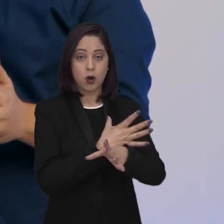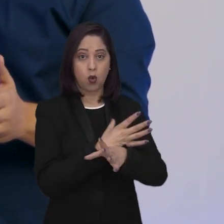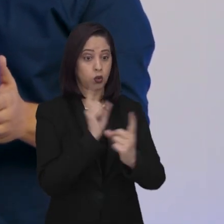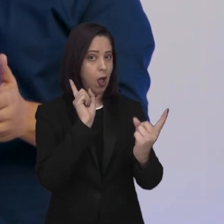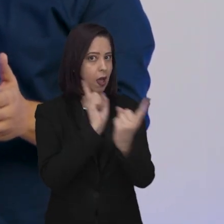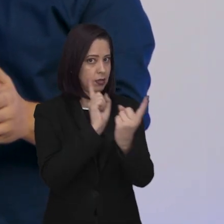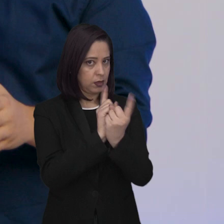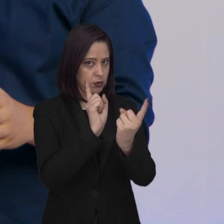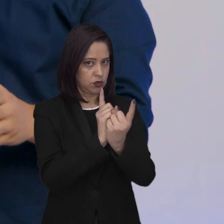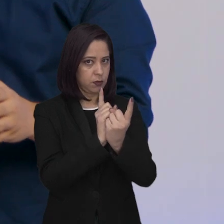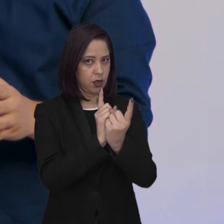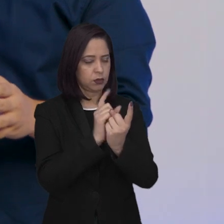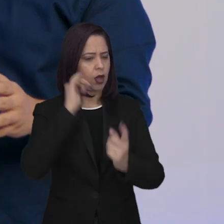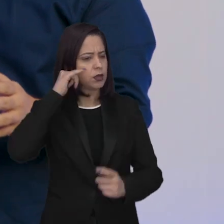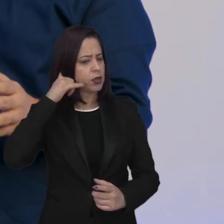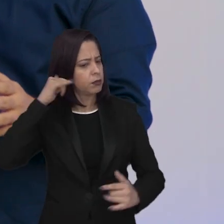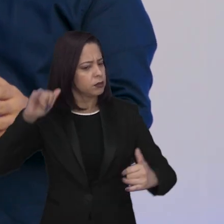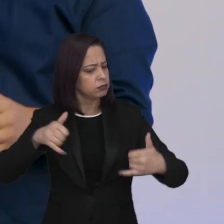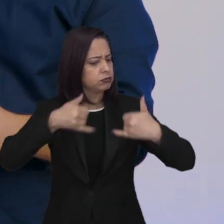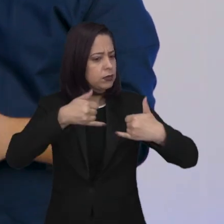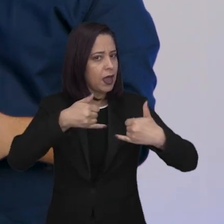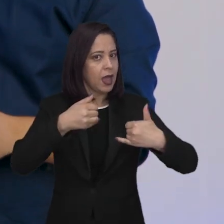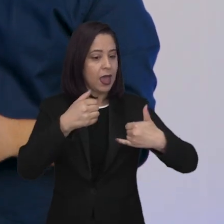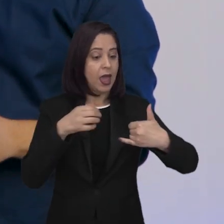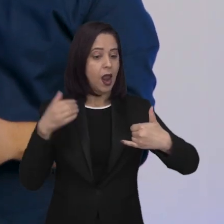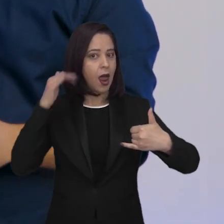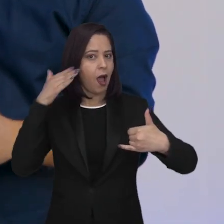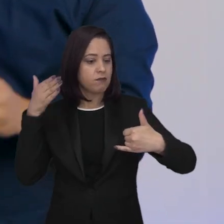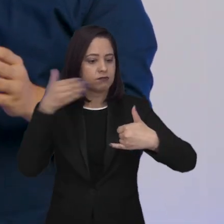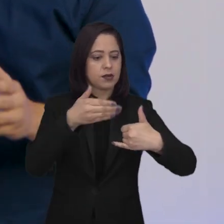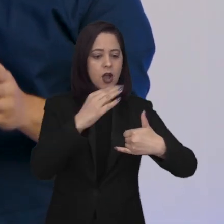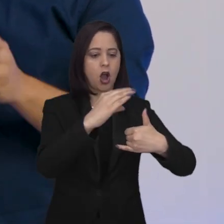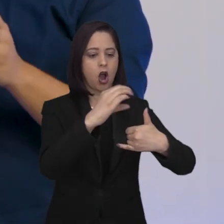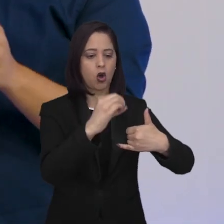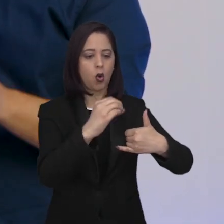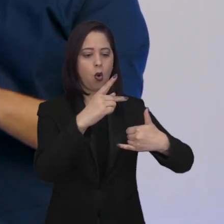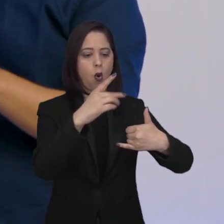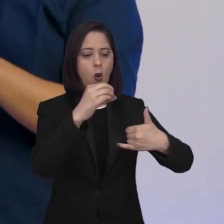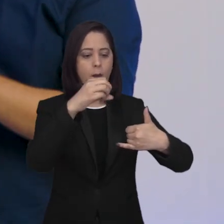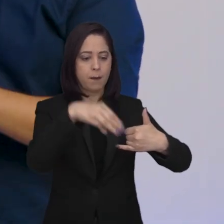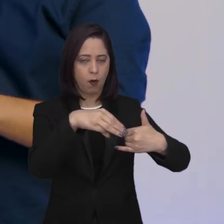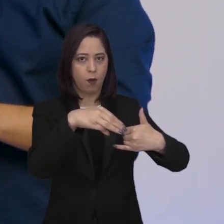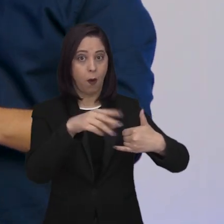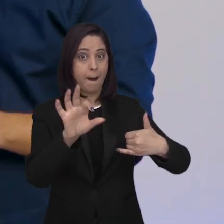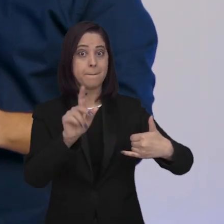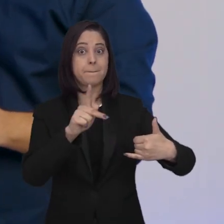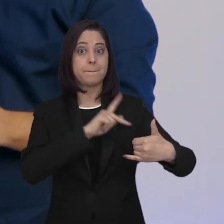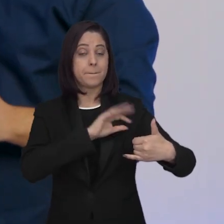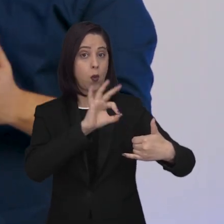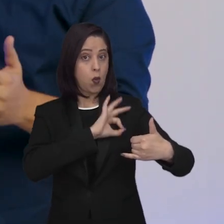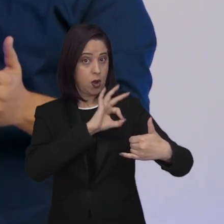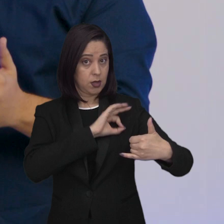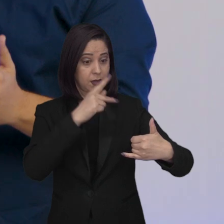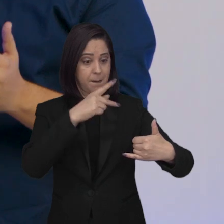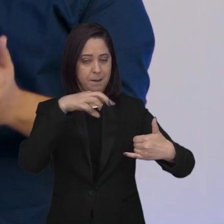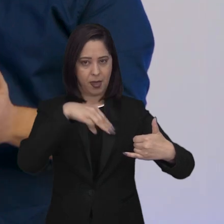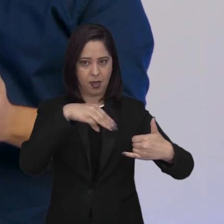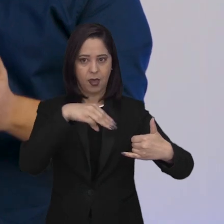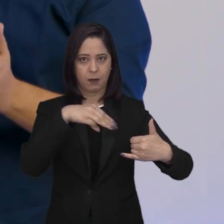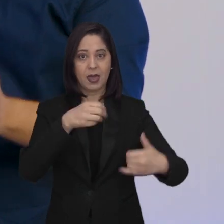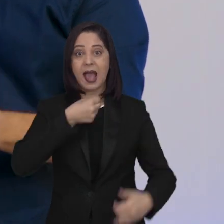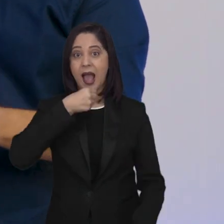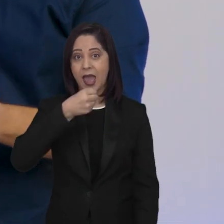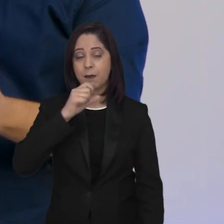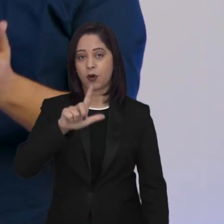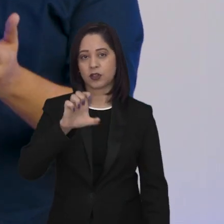atender ao chamado. E essas ligações vão direto para o Copom, o Centro de Operações da Polícia Militar. A repórter Letícia